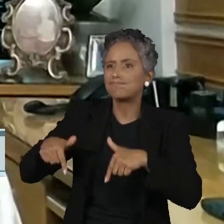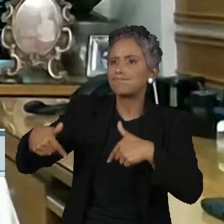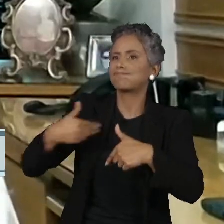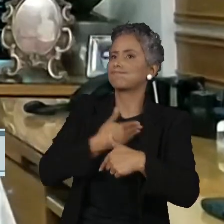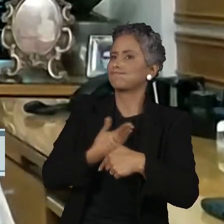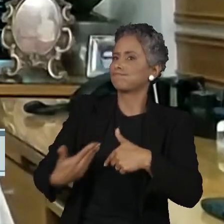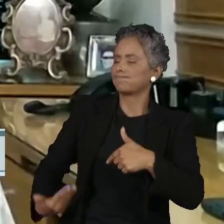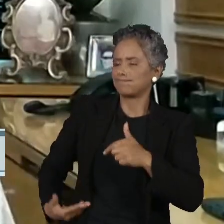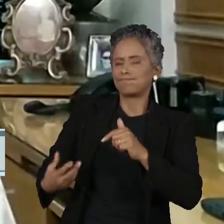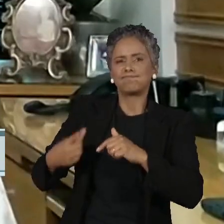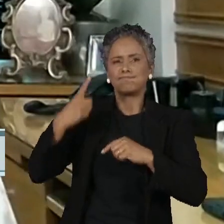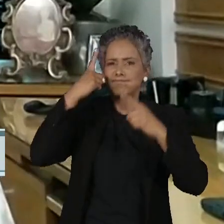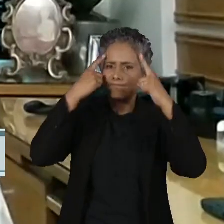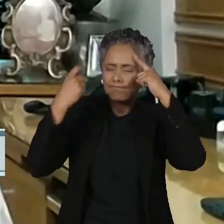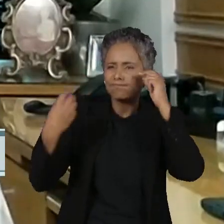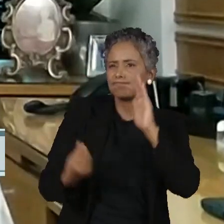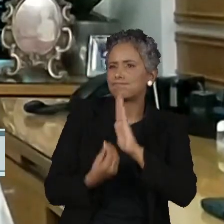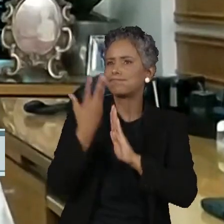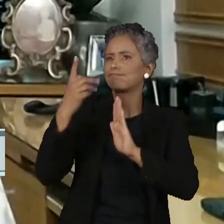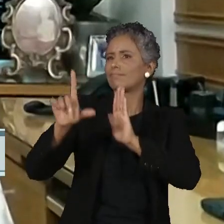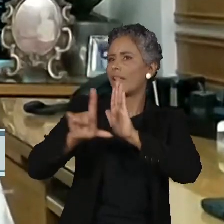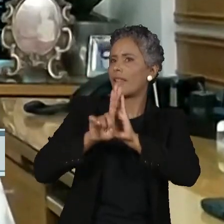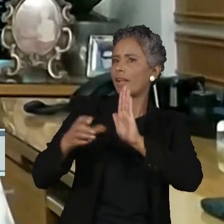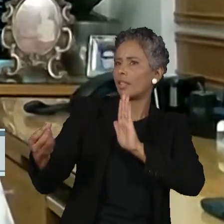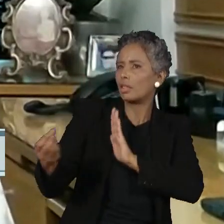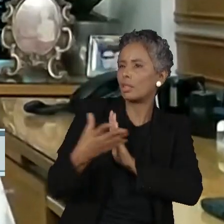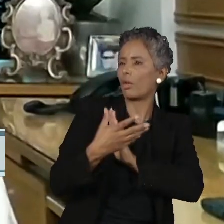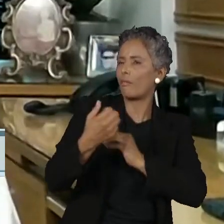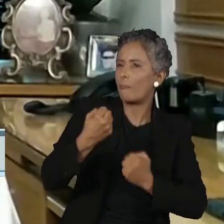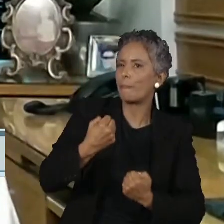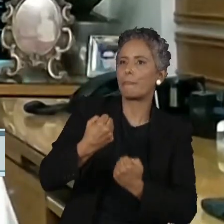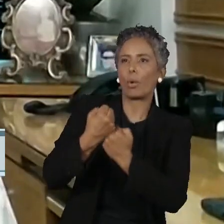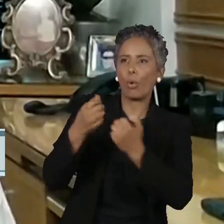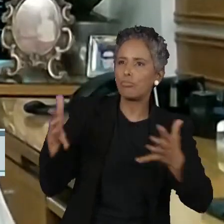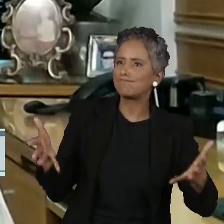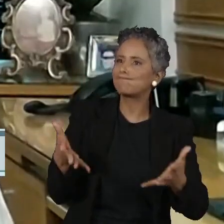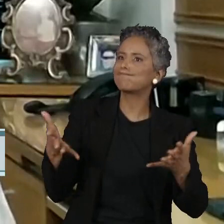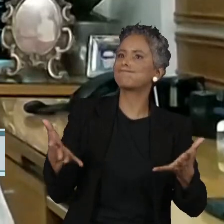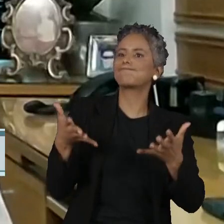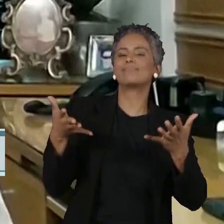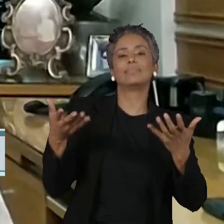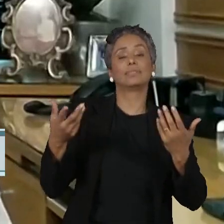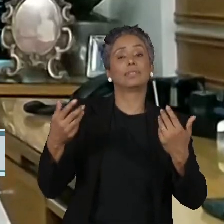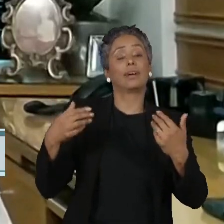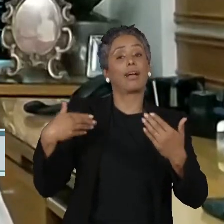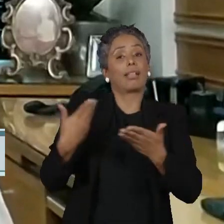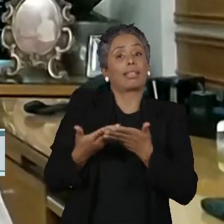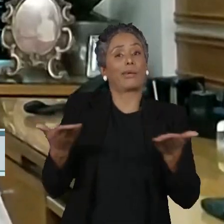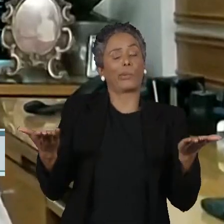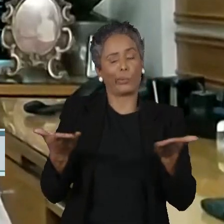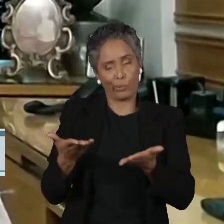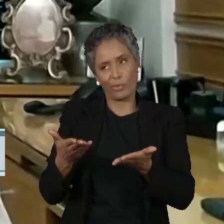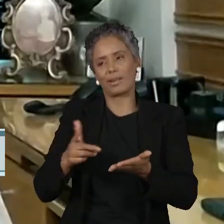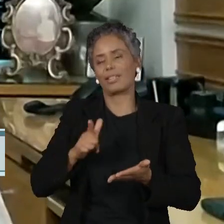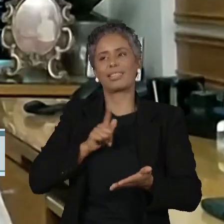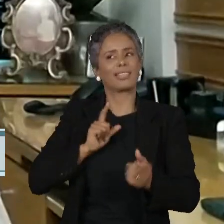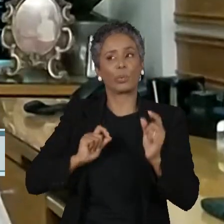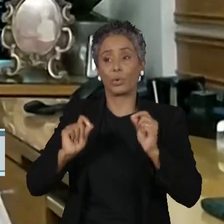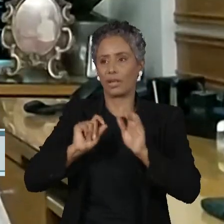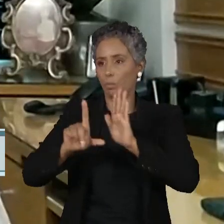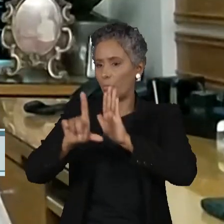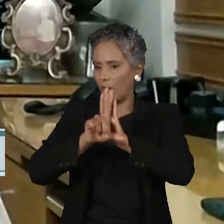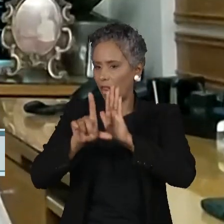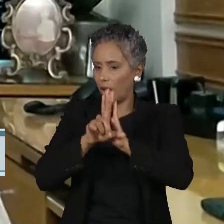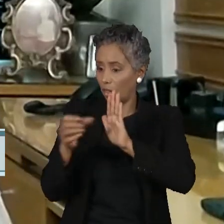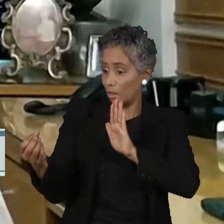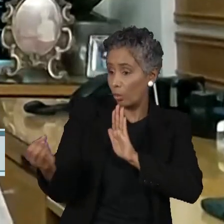criar muitas leis para estarem aqui apoiando e incentivando. Nós temos agora, recentemente, uma lei, né,